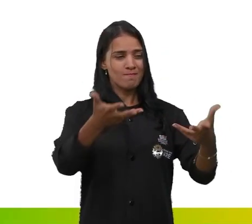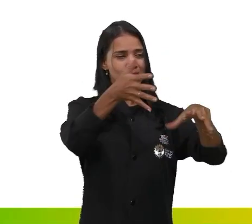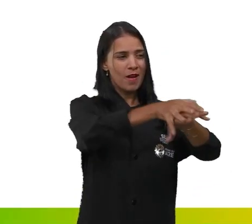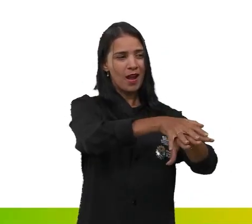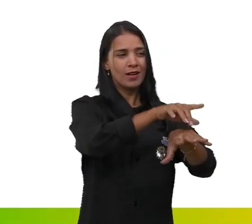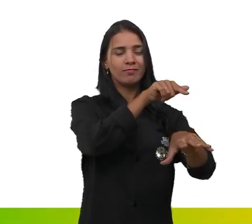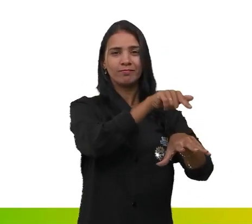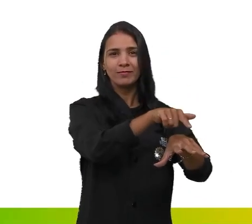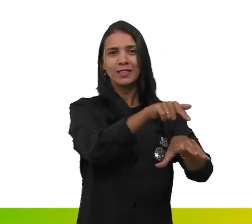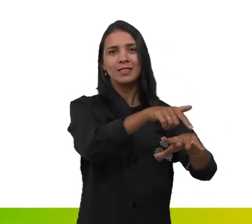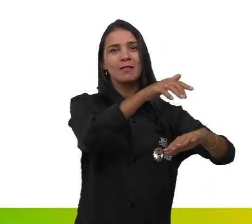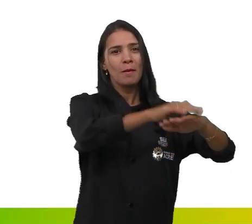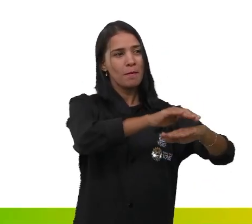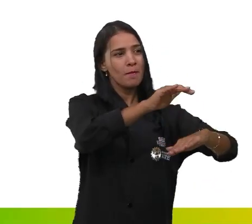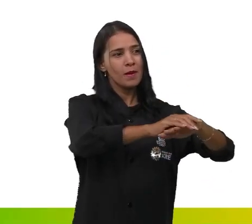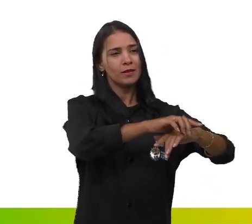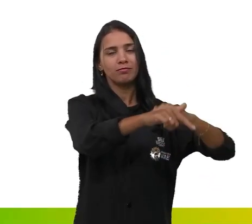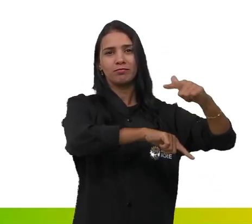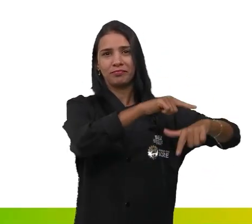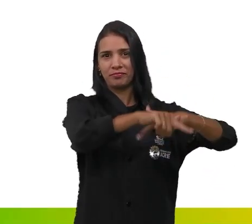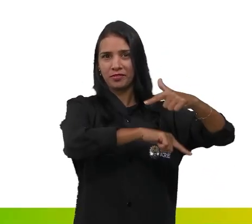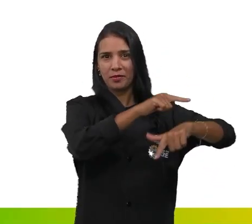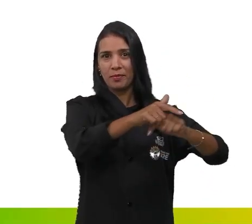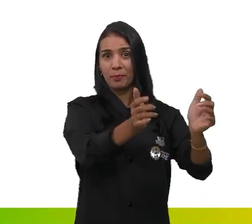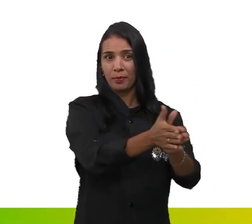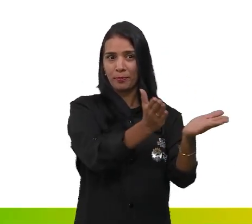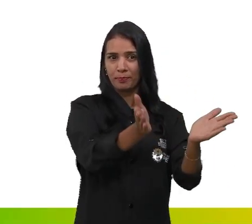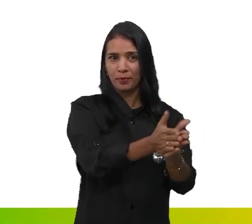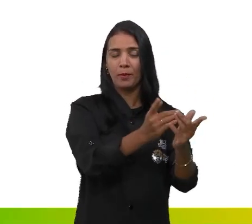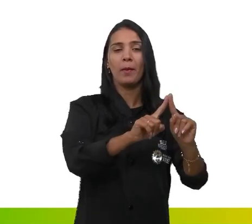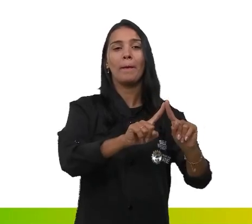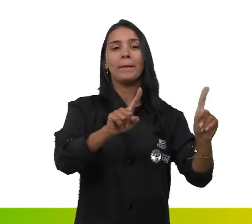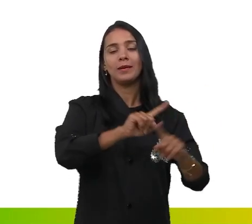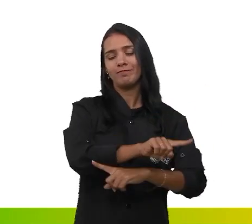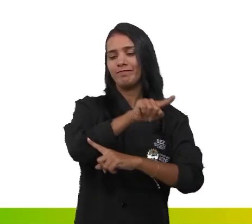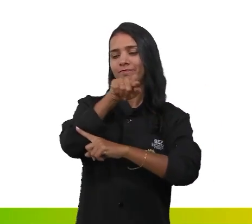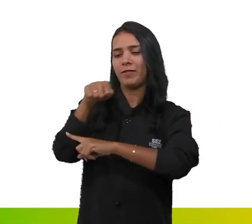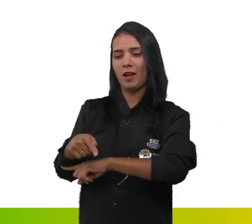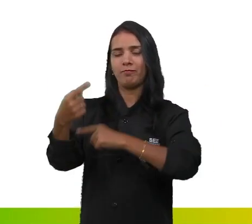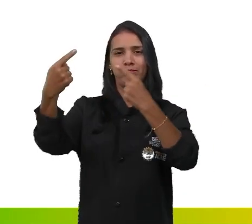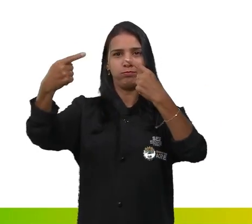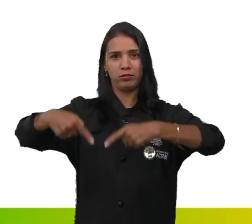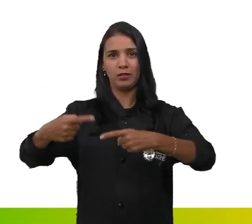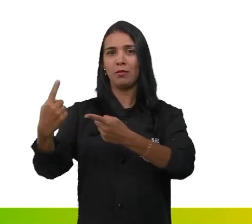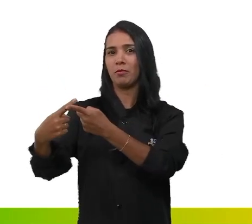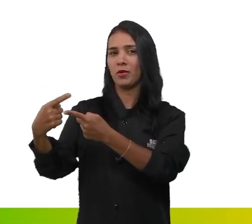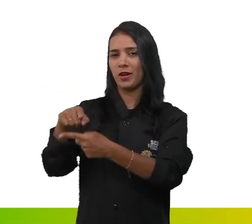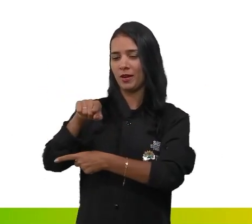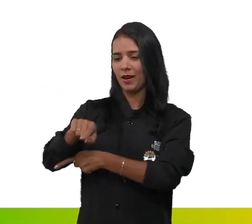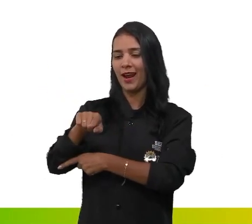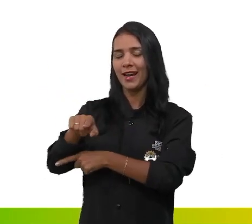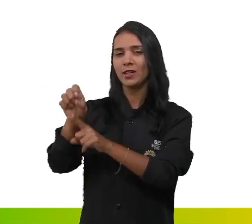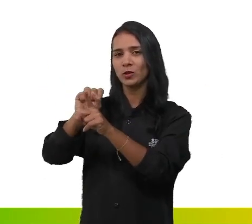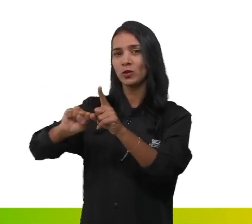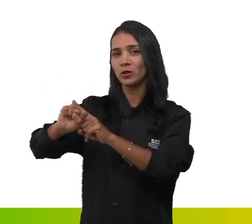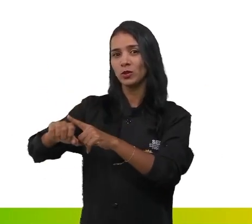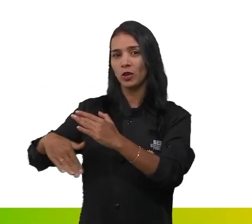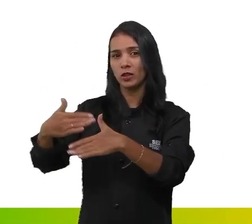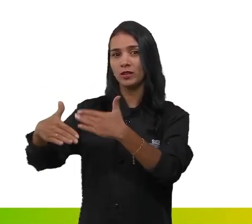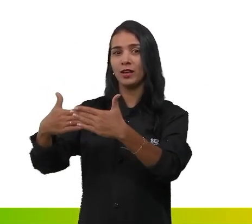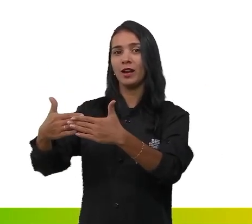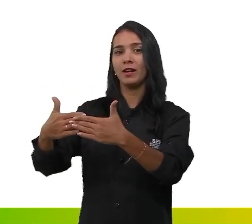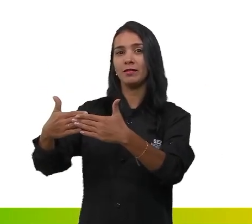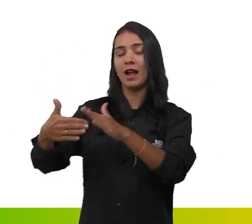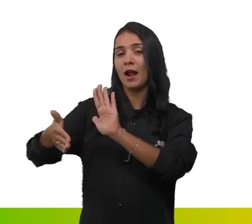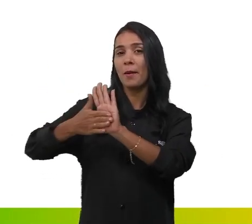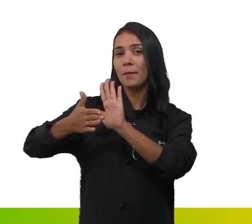Já de um lado totalmente oposto, nós temos o socialismo. o socialismo justamente propagado